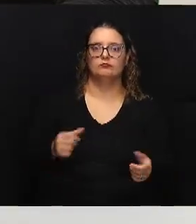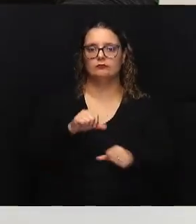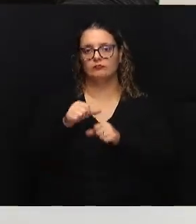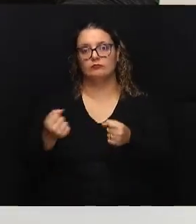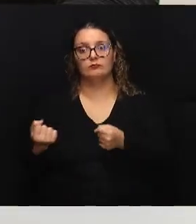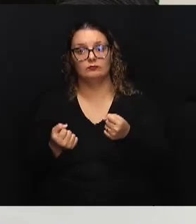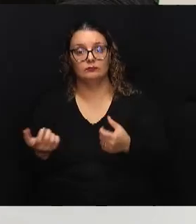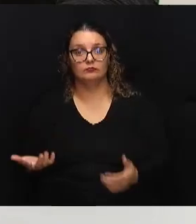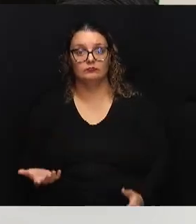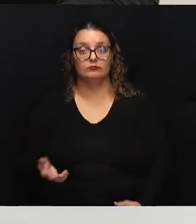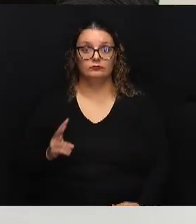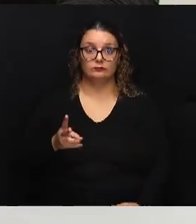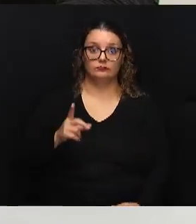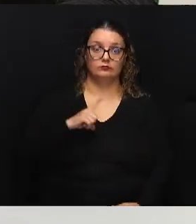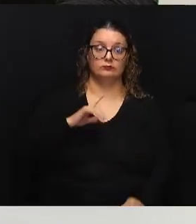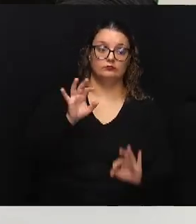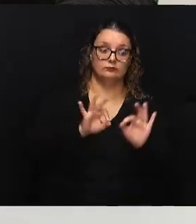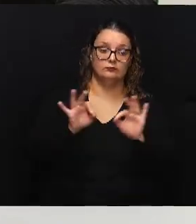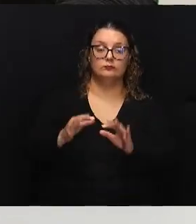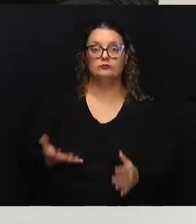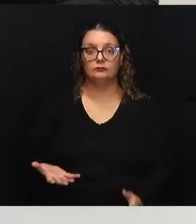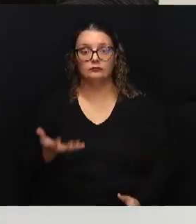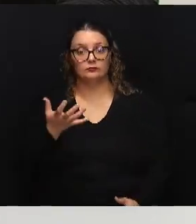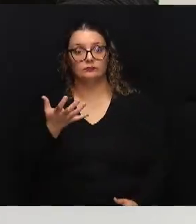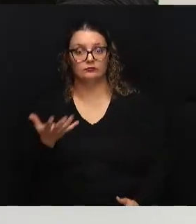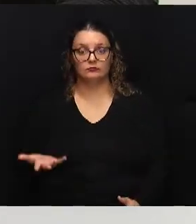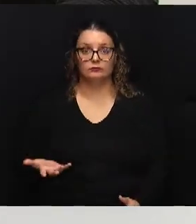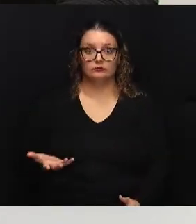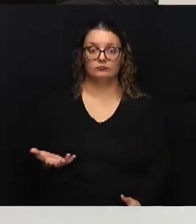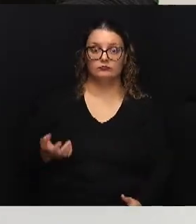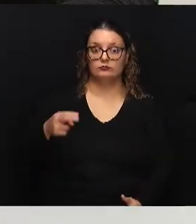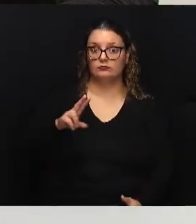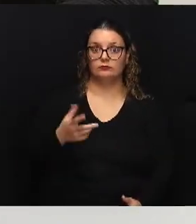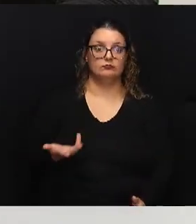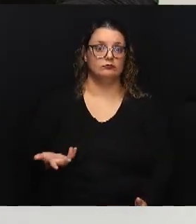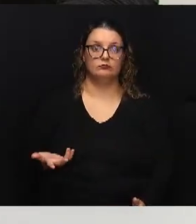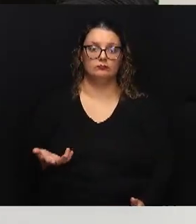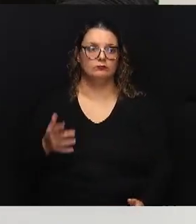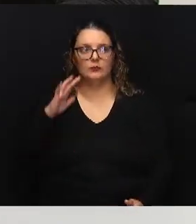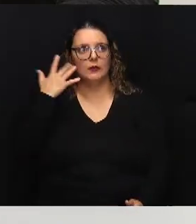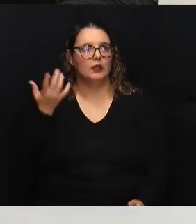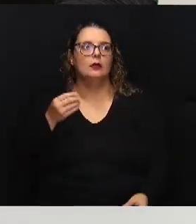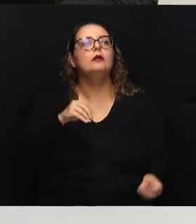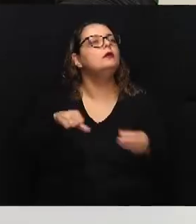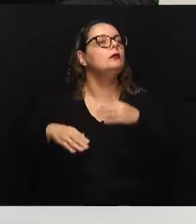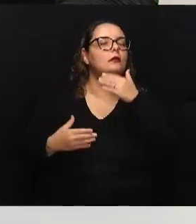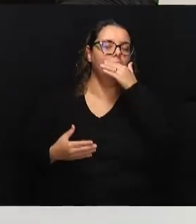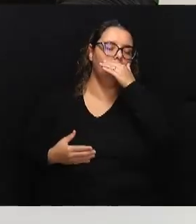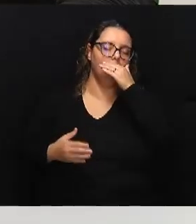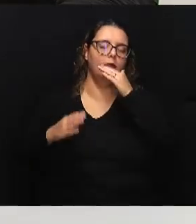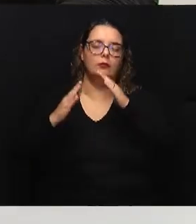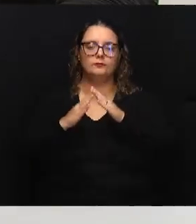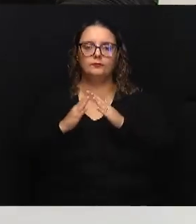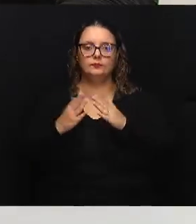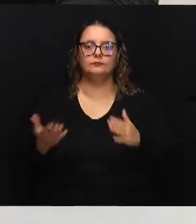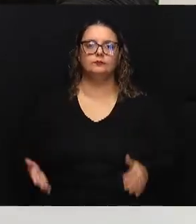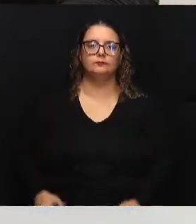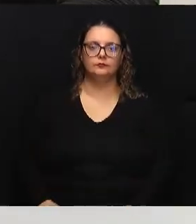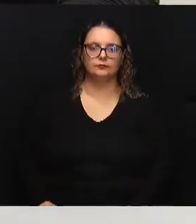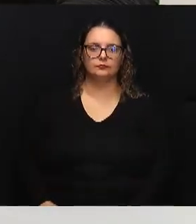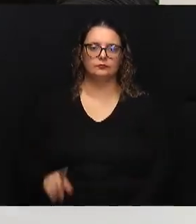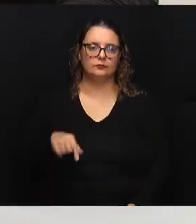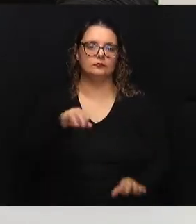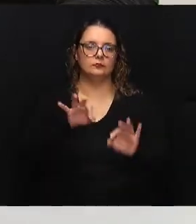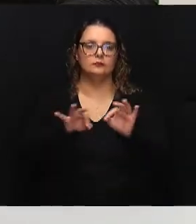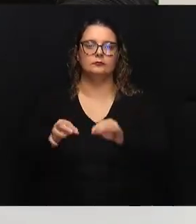carro, toda vez que você tem um plano que você quer, ou quer, sei lá, mudar de casa, né? Esse é um